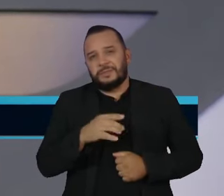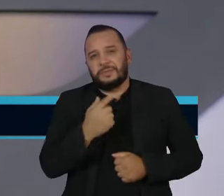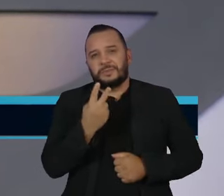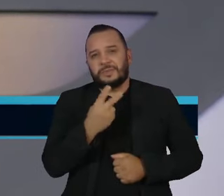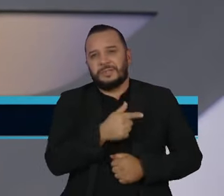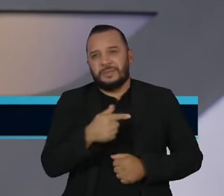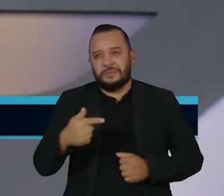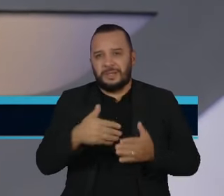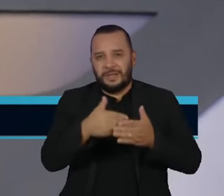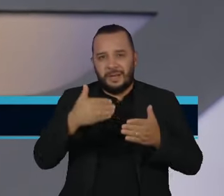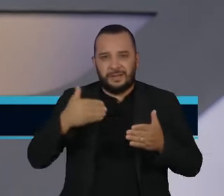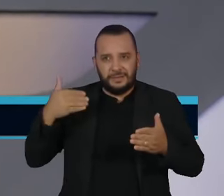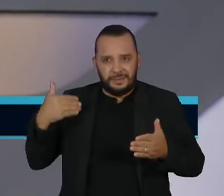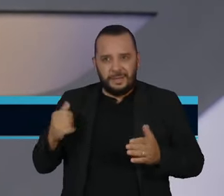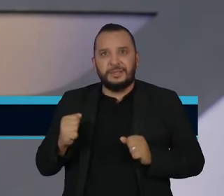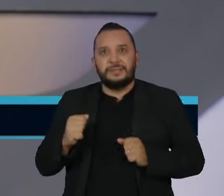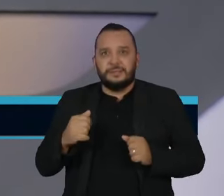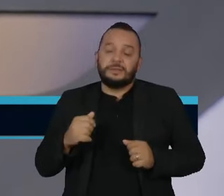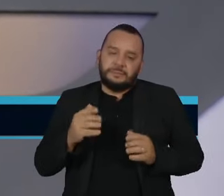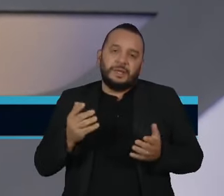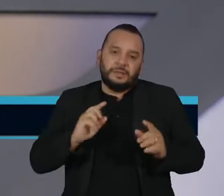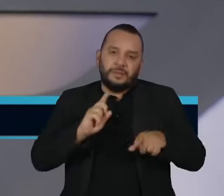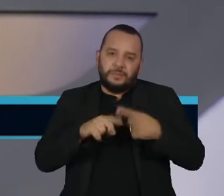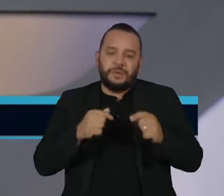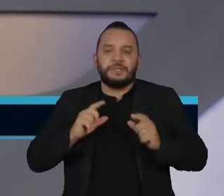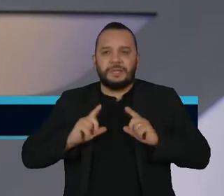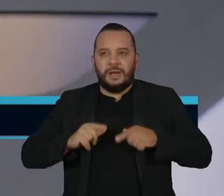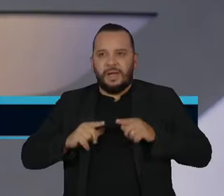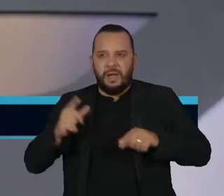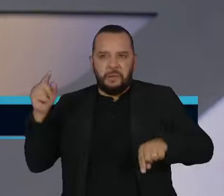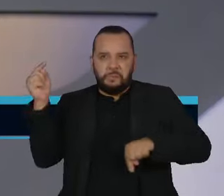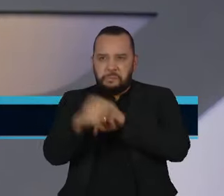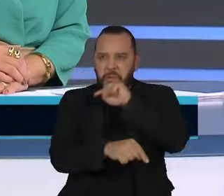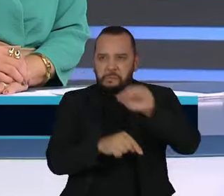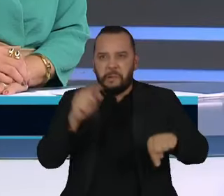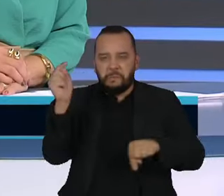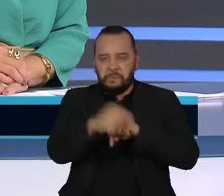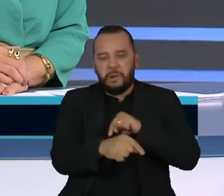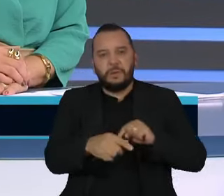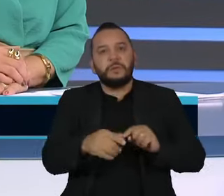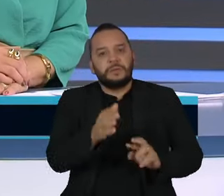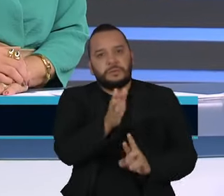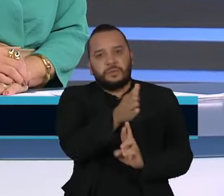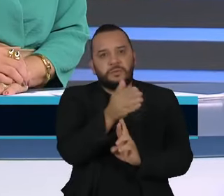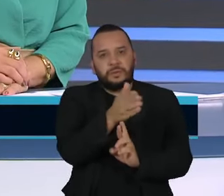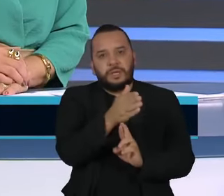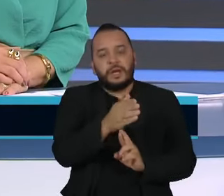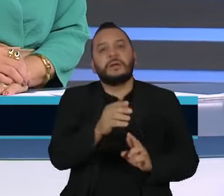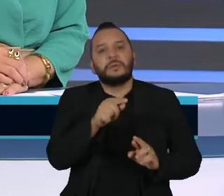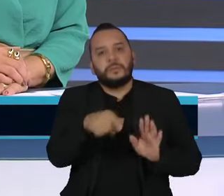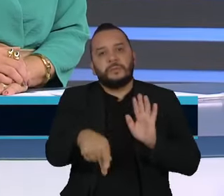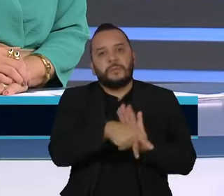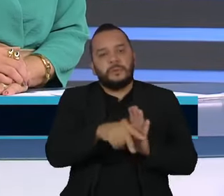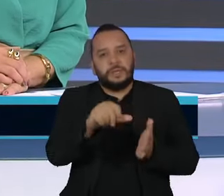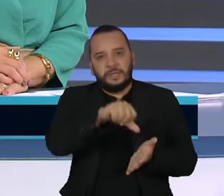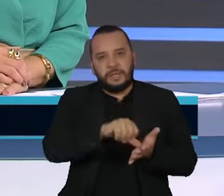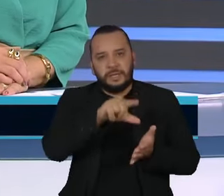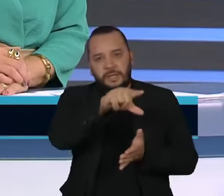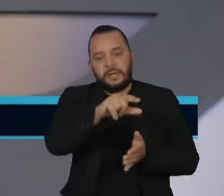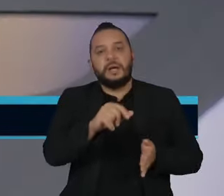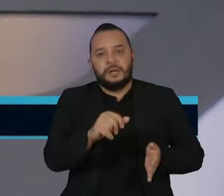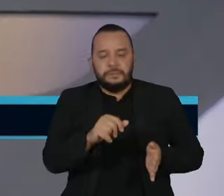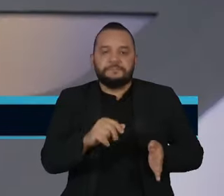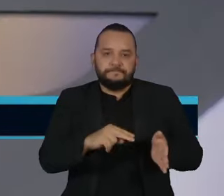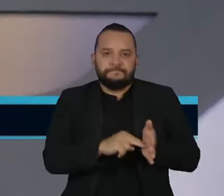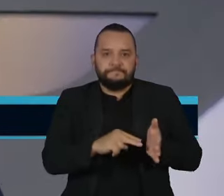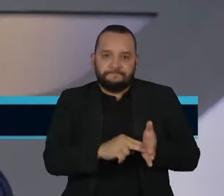semanas atrás. Foi agravado pelo bombardeio de Israel em Damasco, no consulado iraniano. Então, essa possibilidade é grande, vai acontecer.